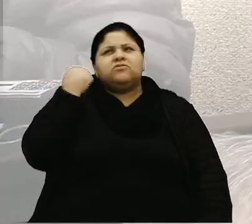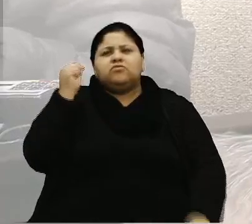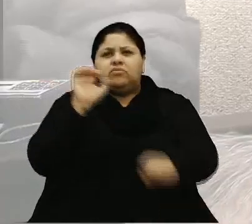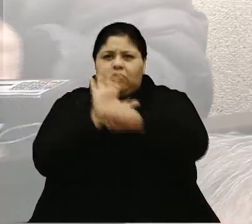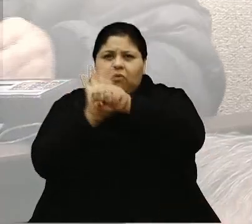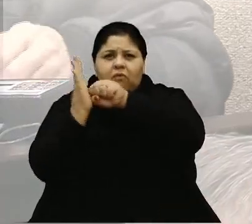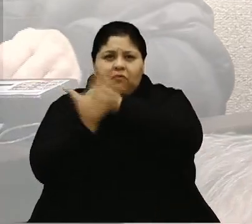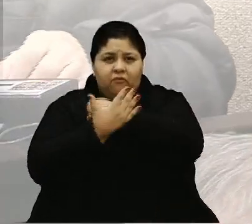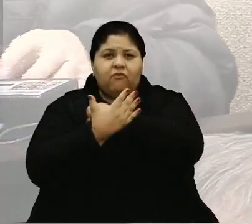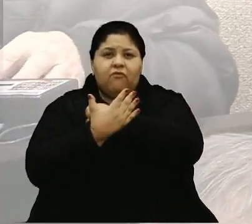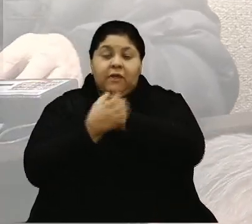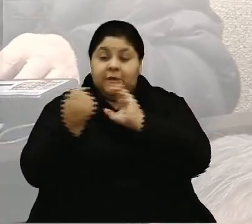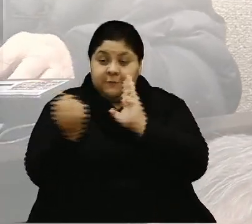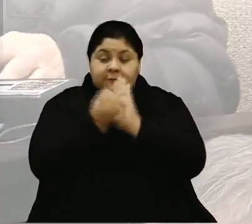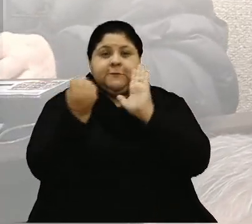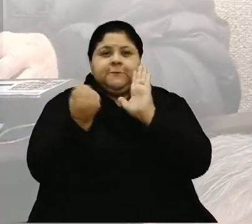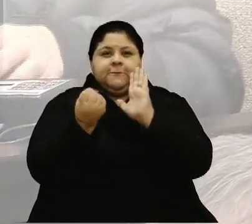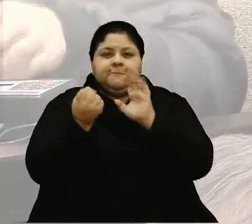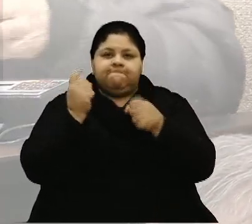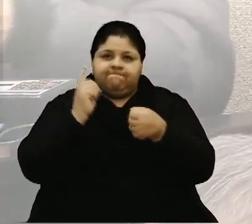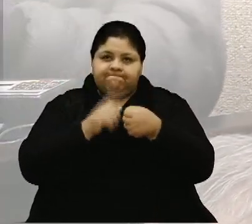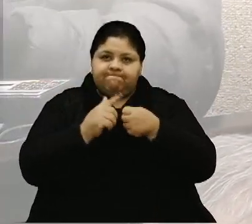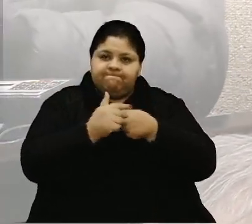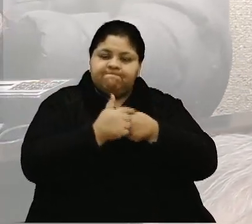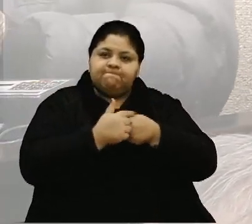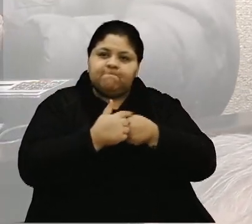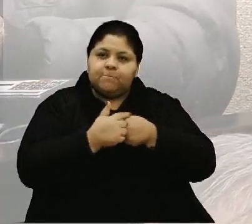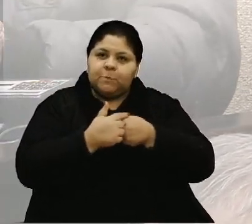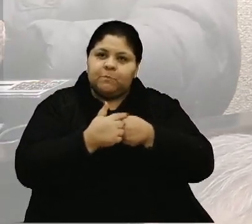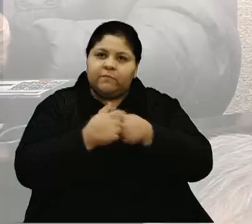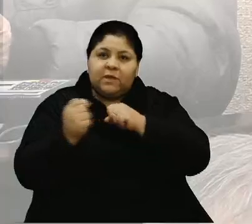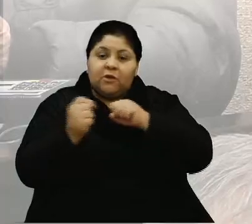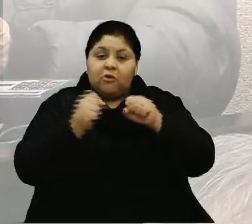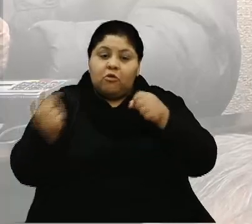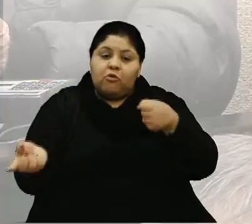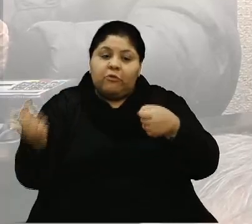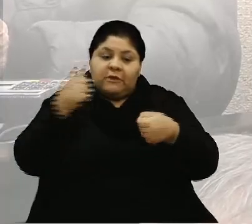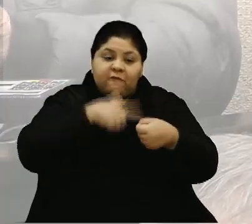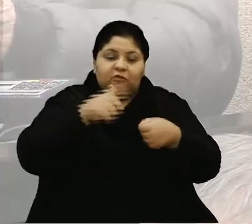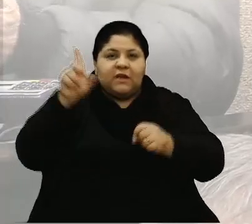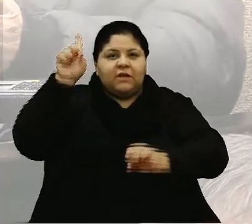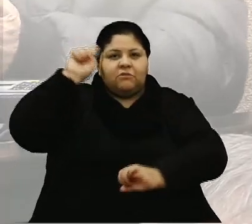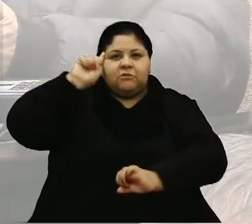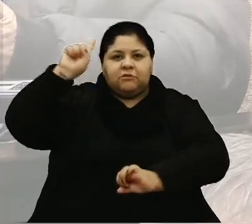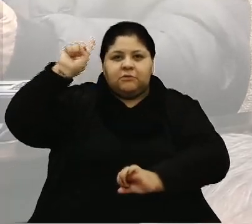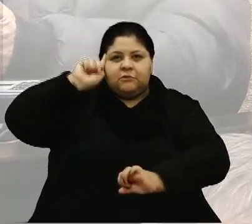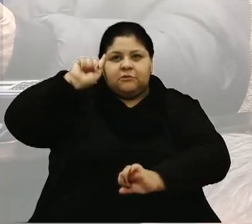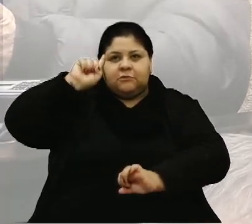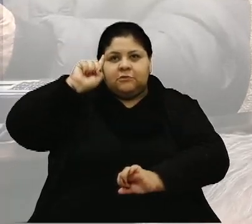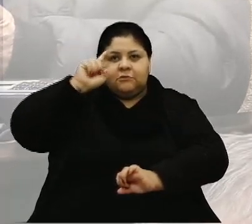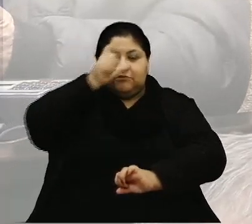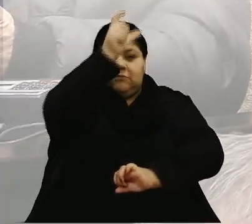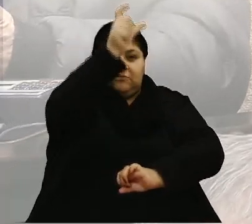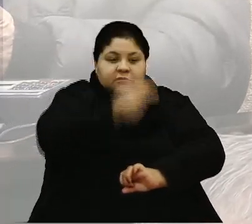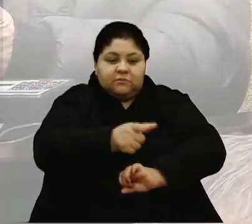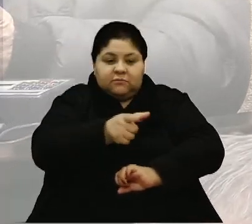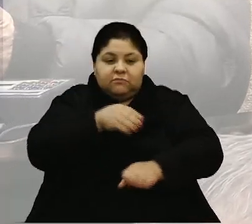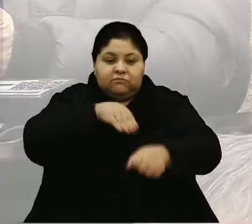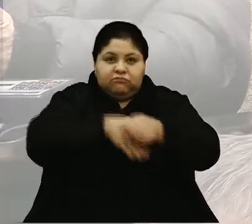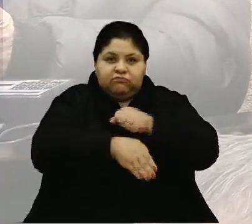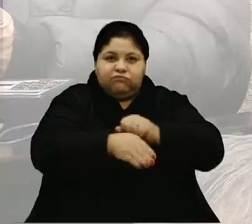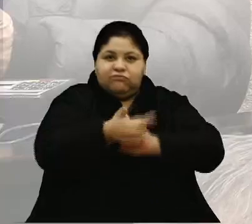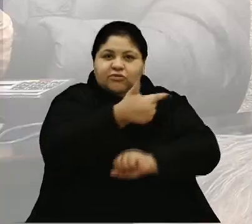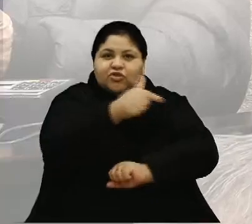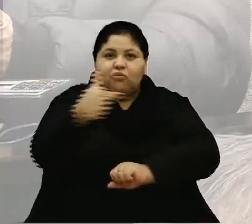o quanto impactou na nossa cidade poder voltar à sua rotina com os pacientes internados vindo de outros